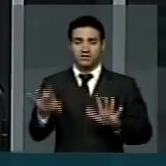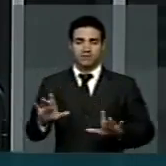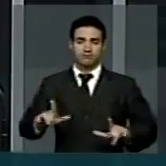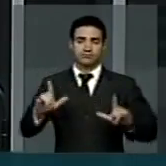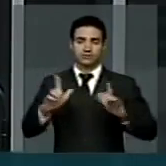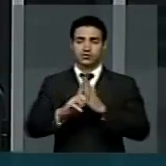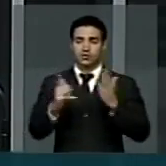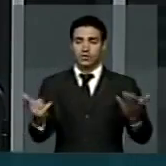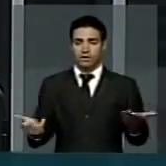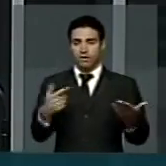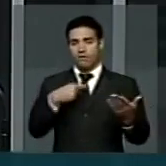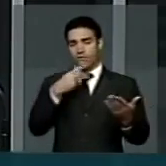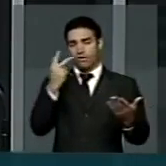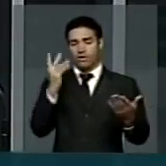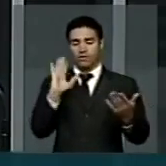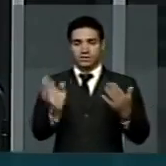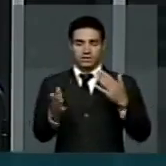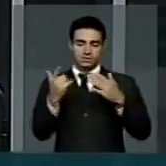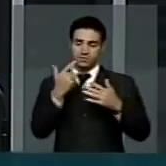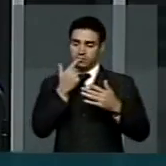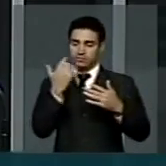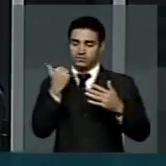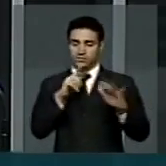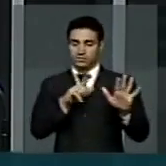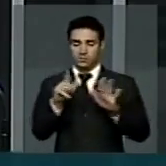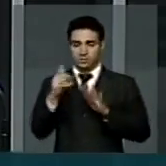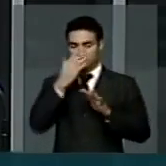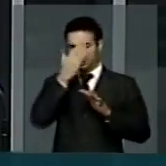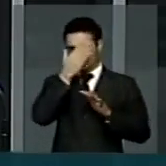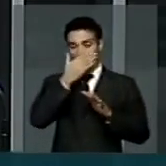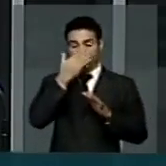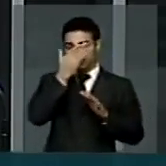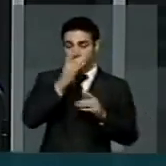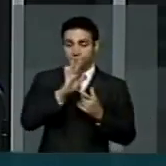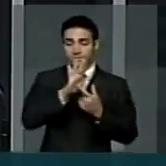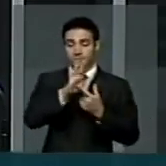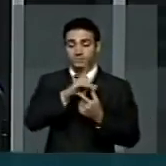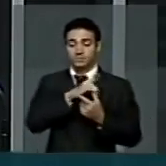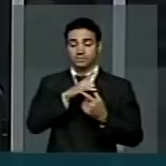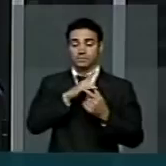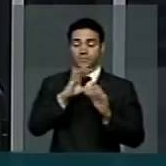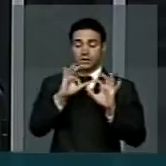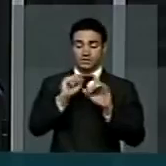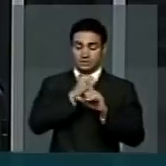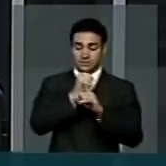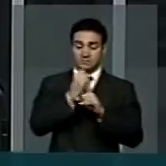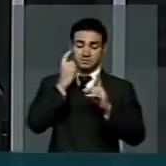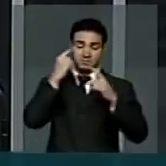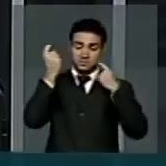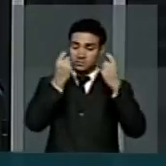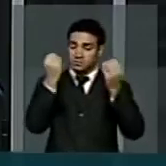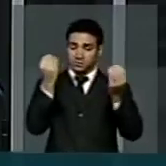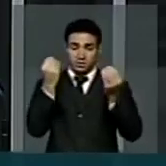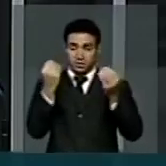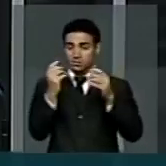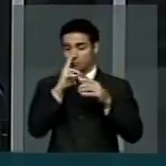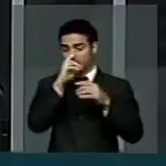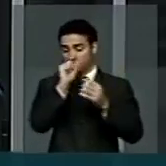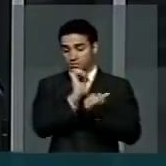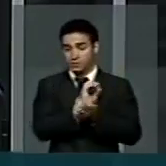dos jornais das últimas semanas. Isso demonstra uma preocupação da sociedade com o fortalecimento das